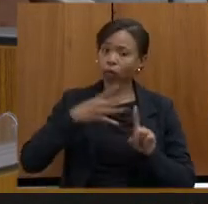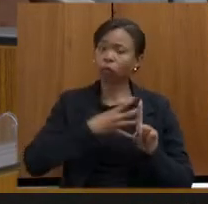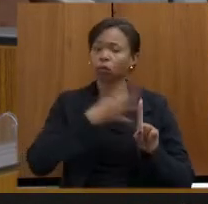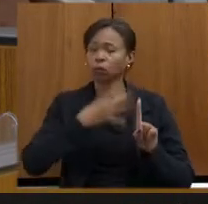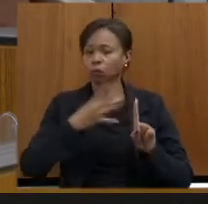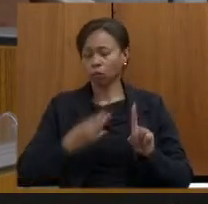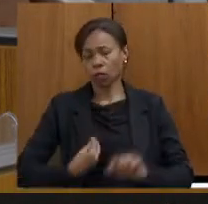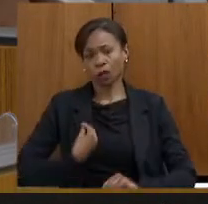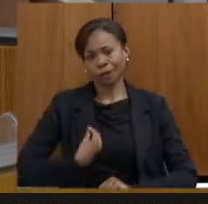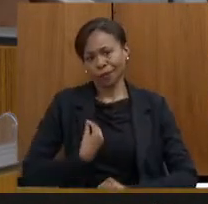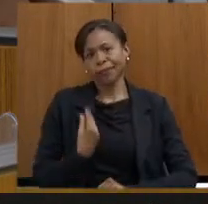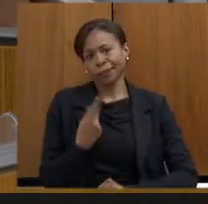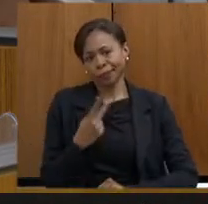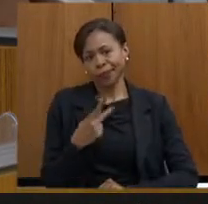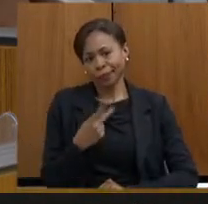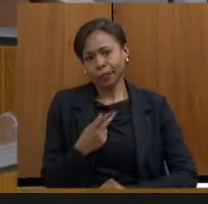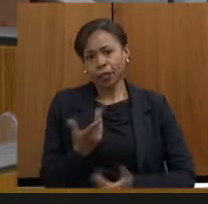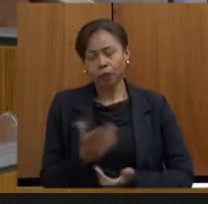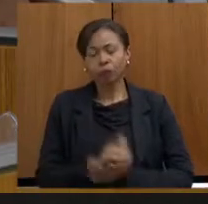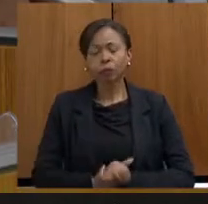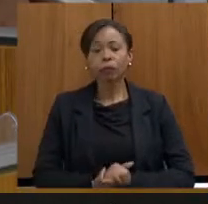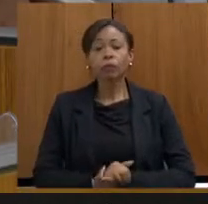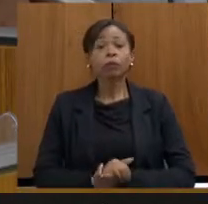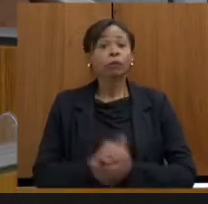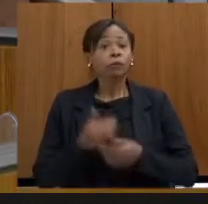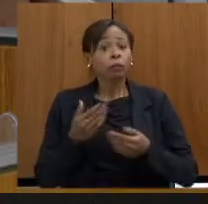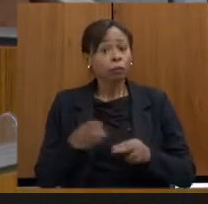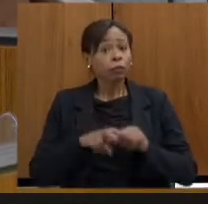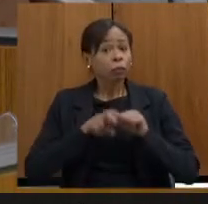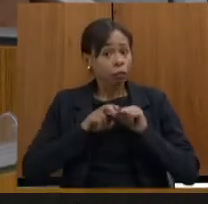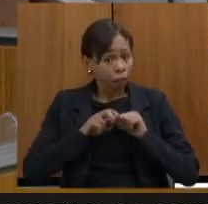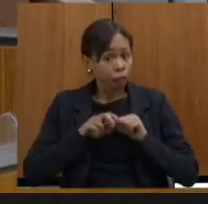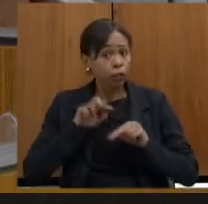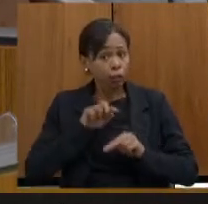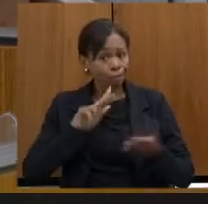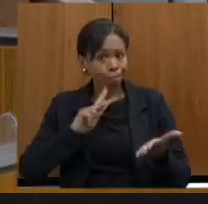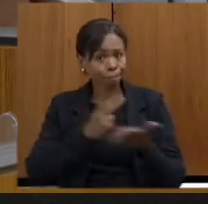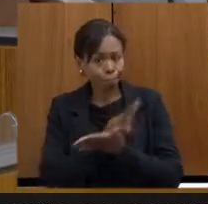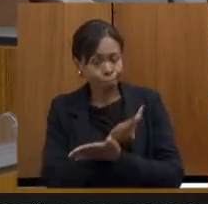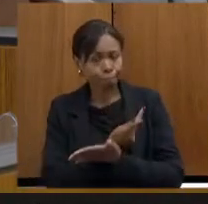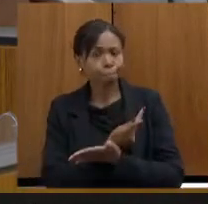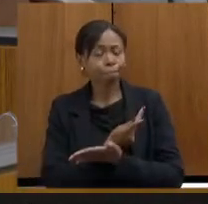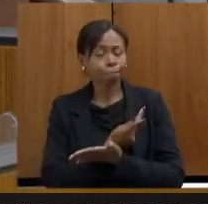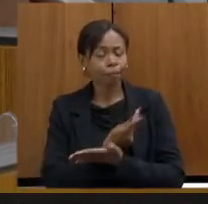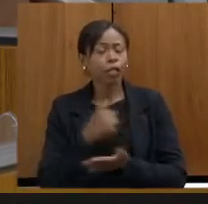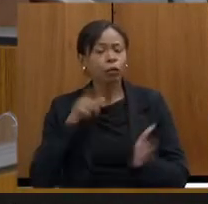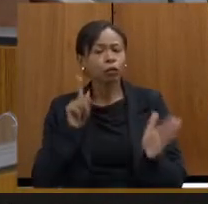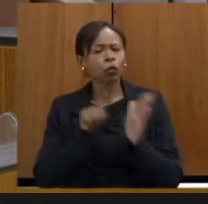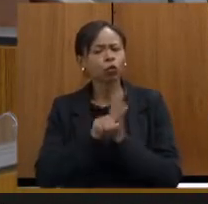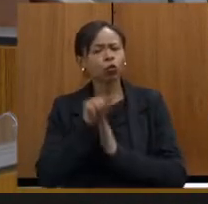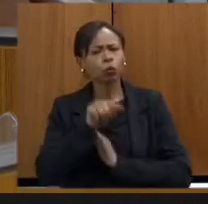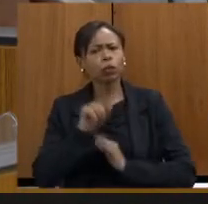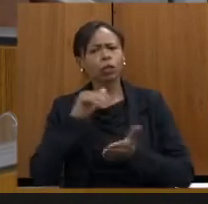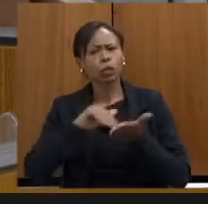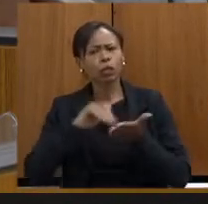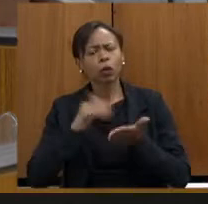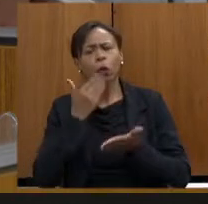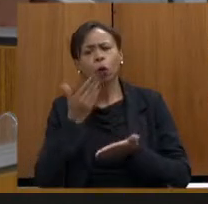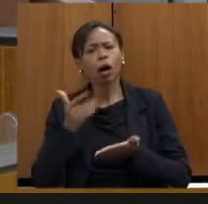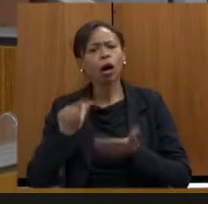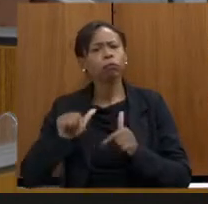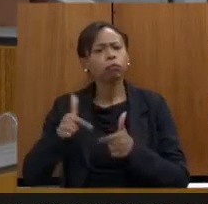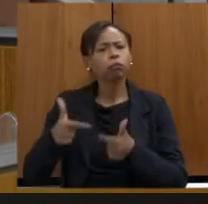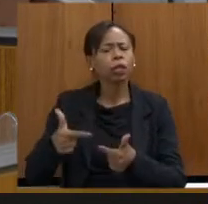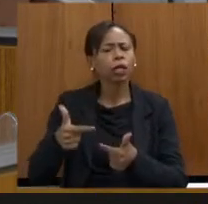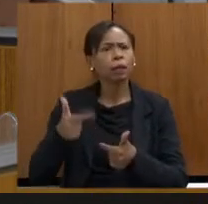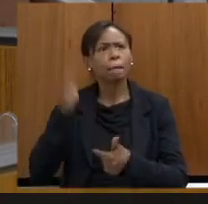forma de viver e amar em Minas Gerais. Diante desta realidade cruel, pergunto à secretária quais as iniciativas estão